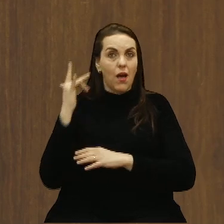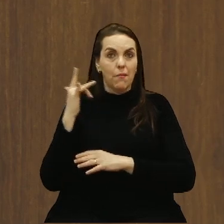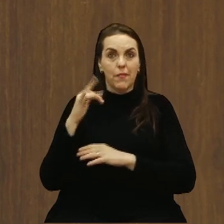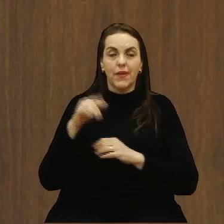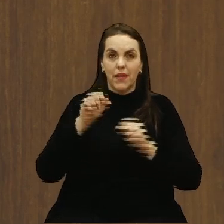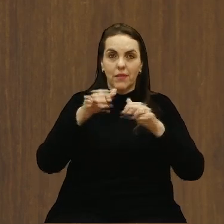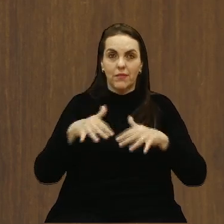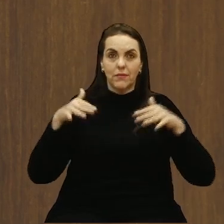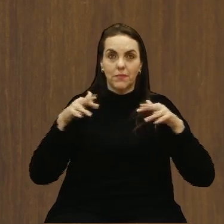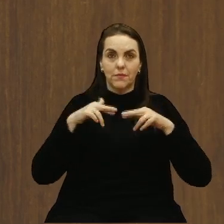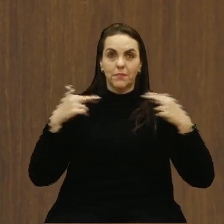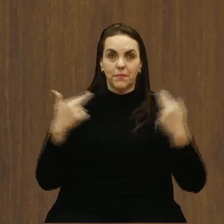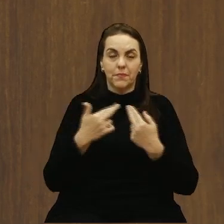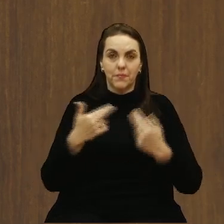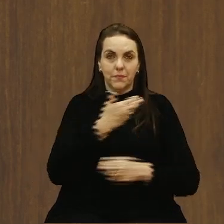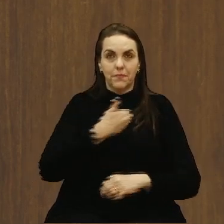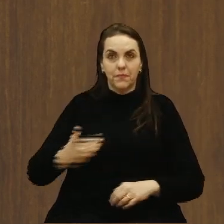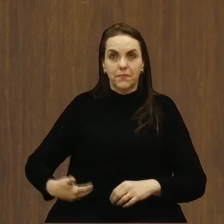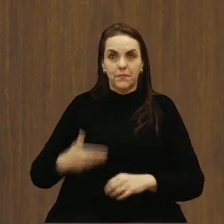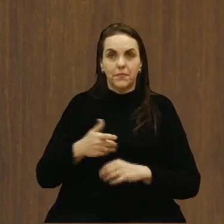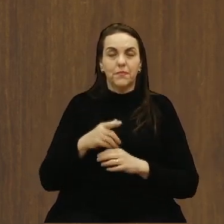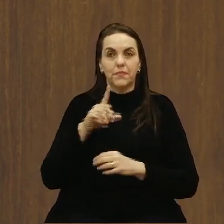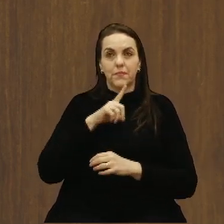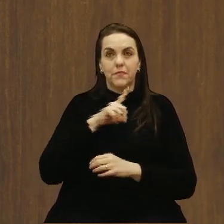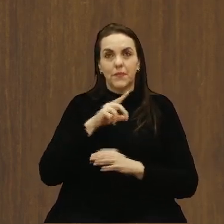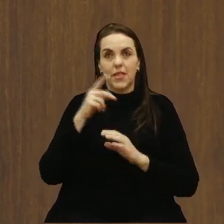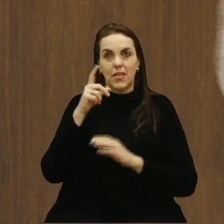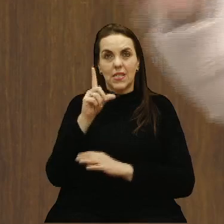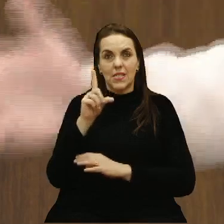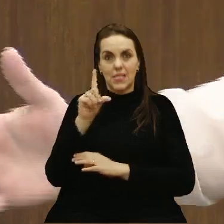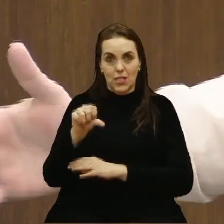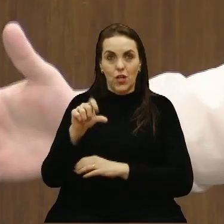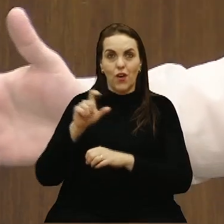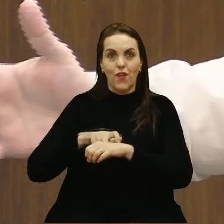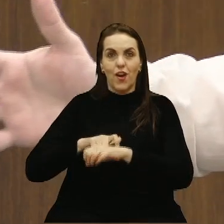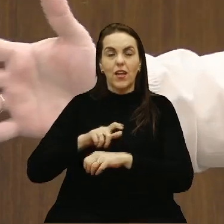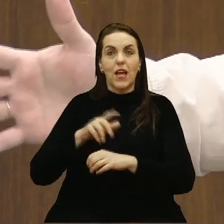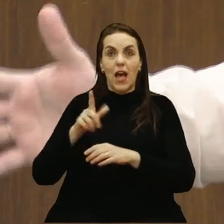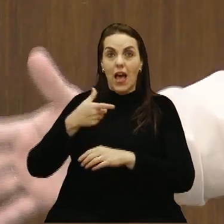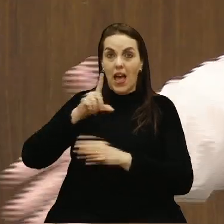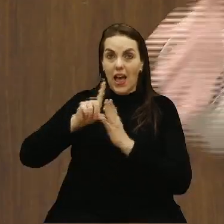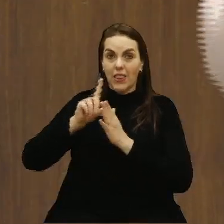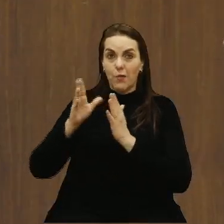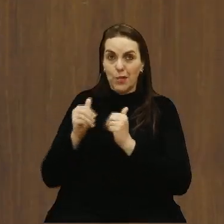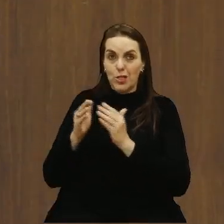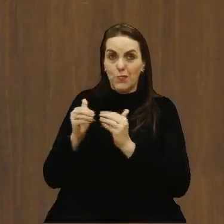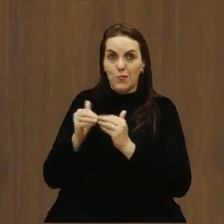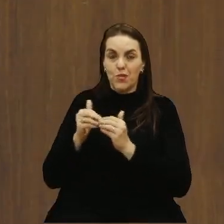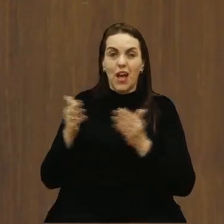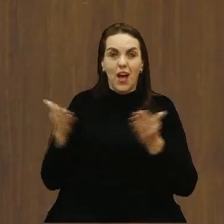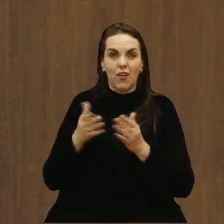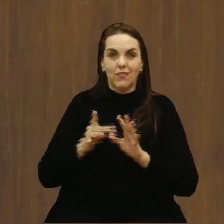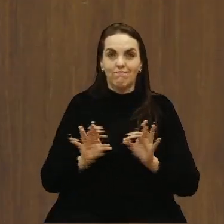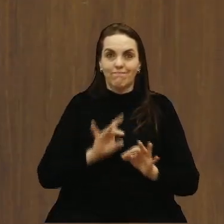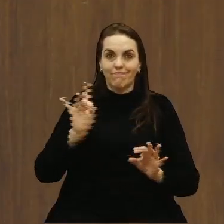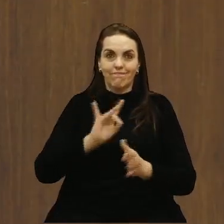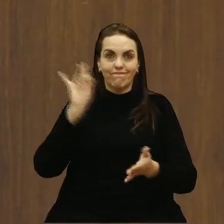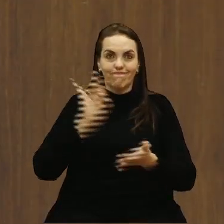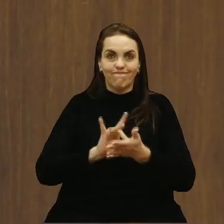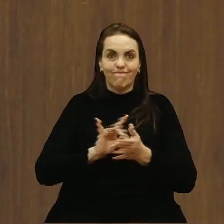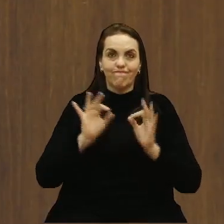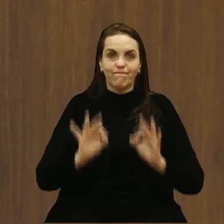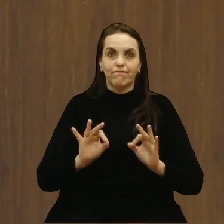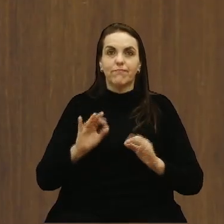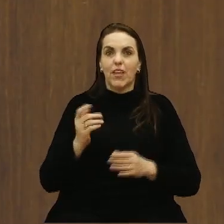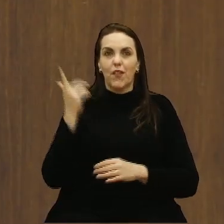nossa audiência pública nessa Casa Legislativa das 19 horas, porque se antes era para pedir, vereadora Rose, agora é para ter certeza que vai ser instalada aqui. Uma